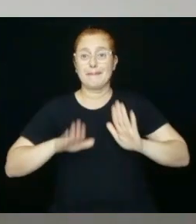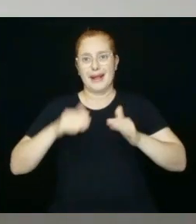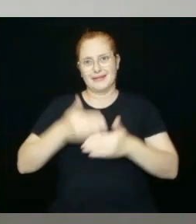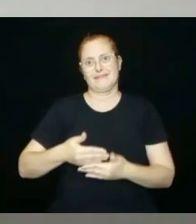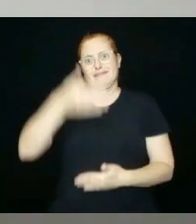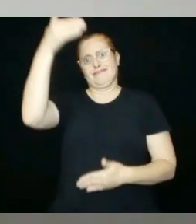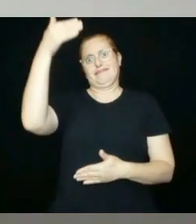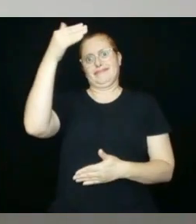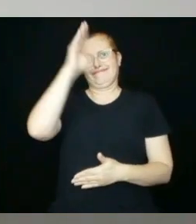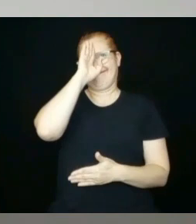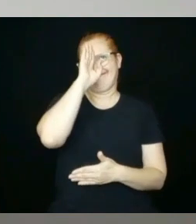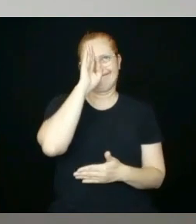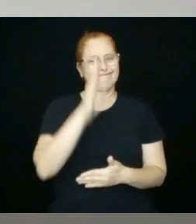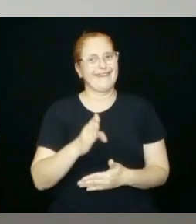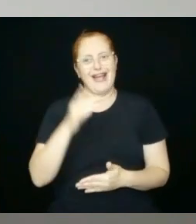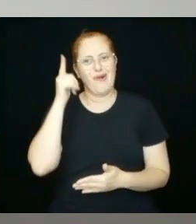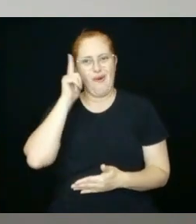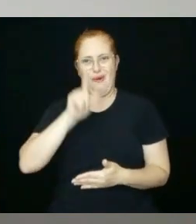consegui botar.